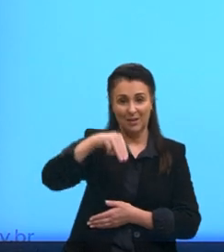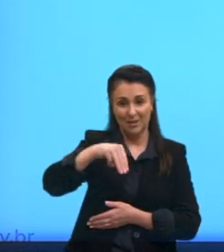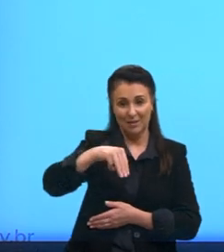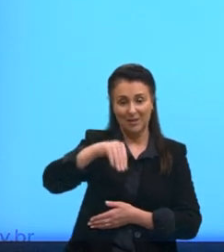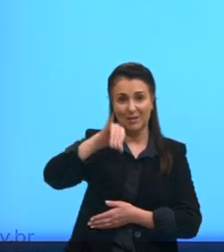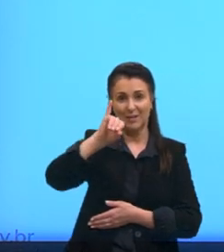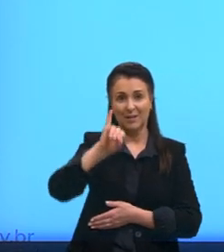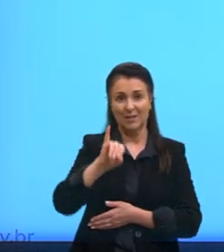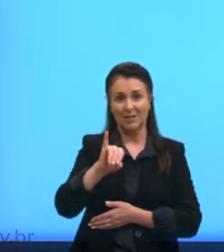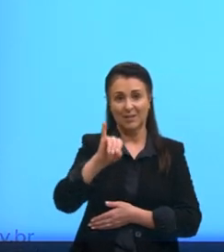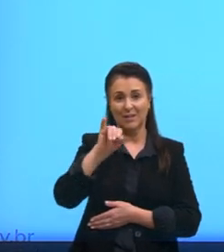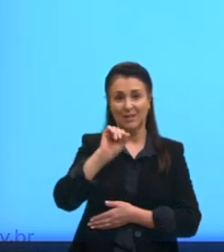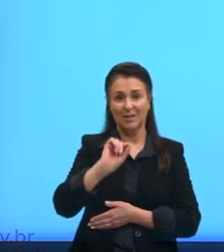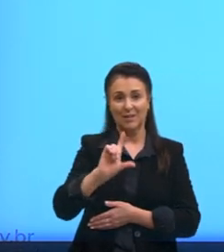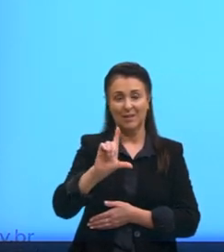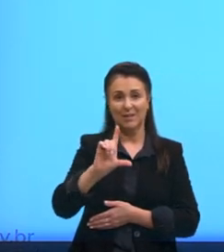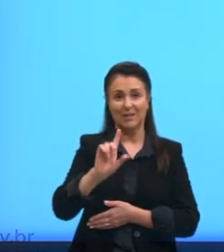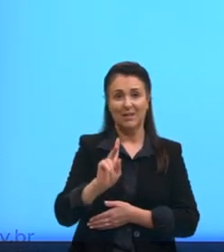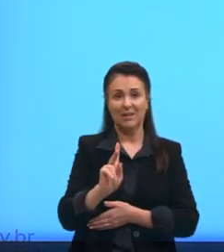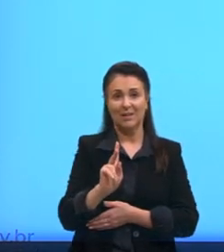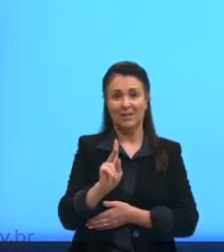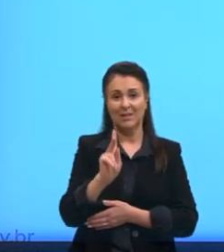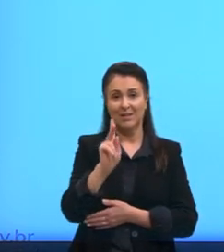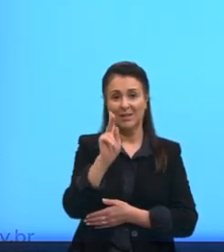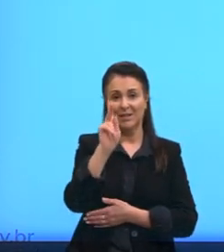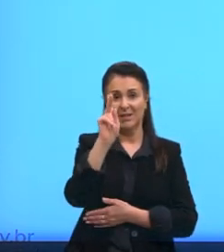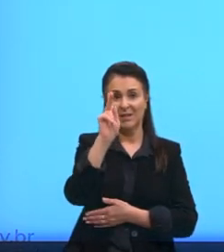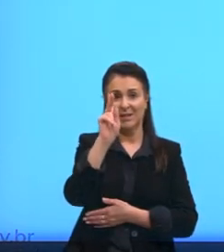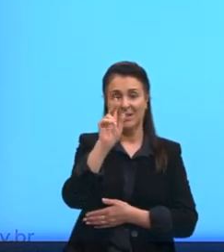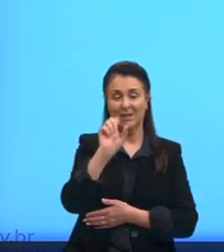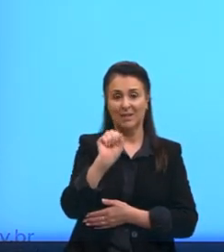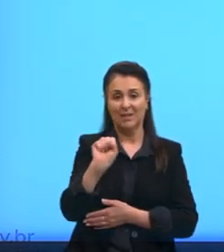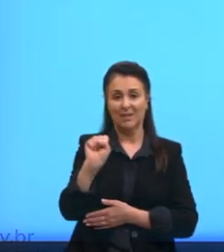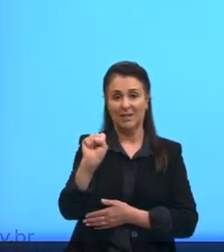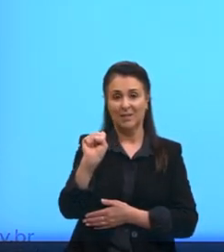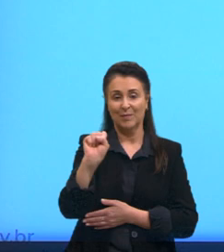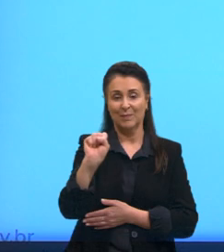e l k